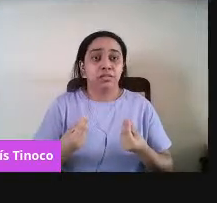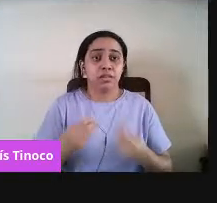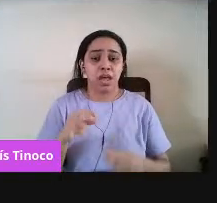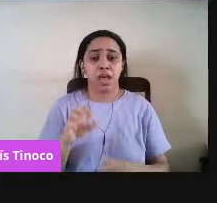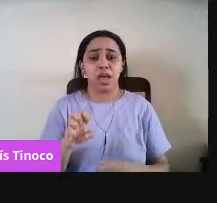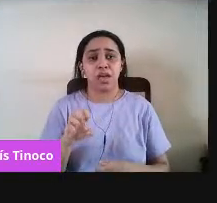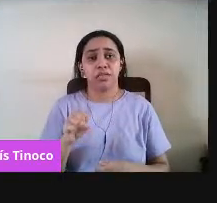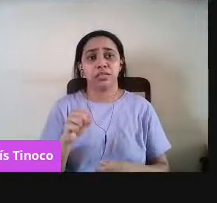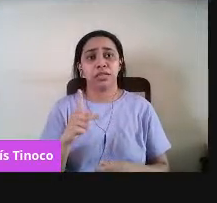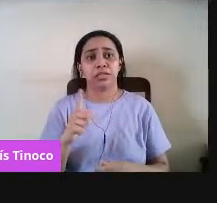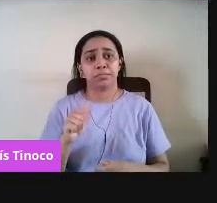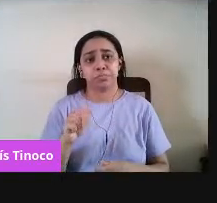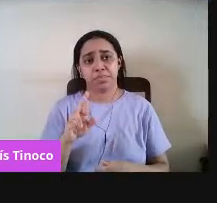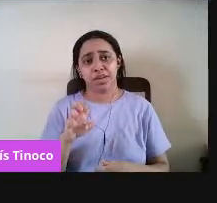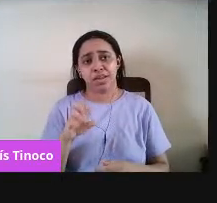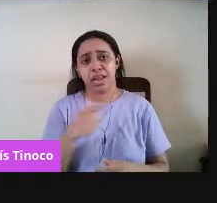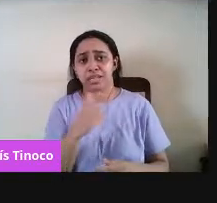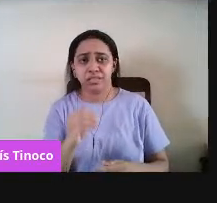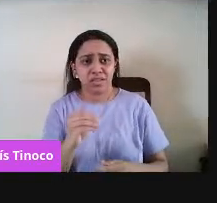não fica distante do ódio.